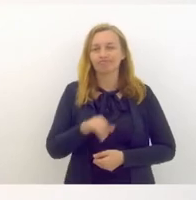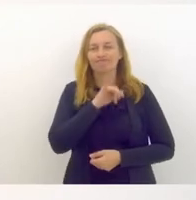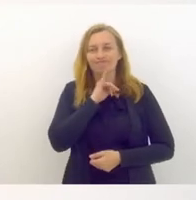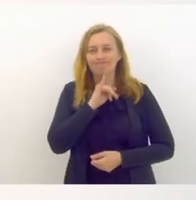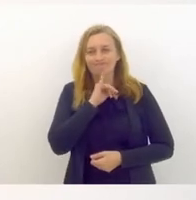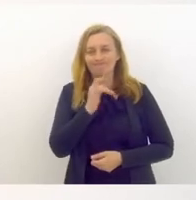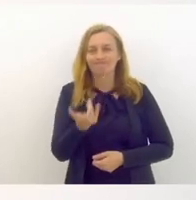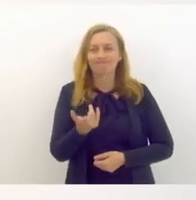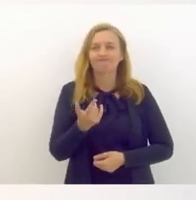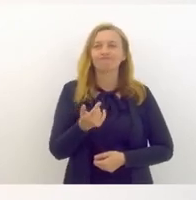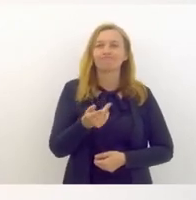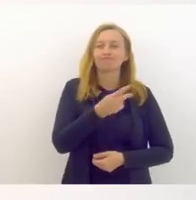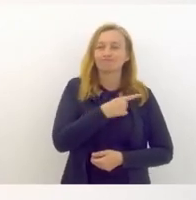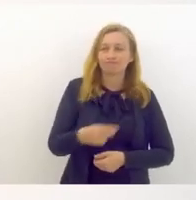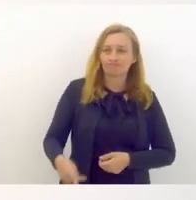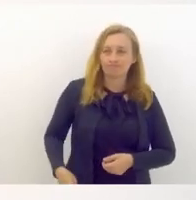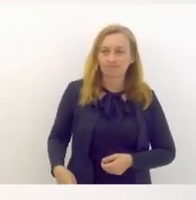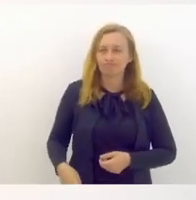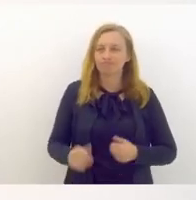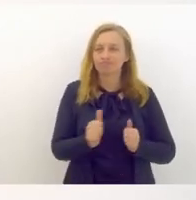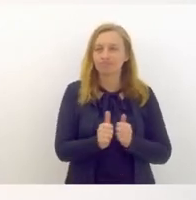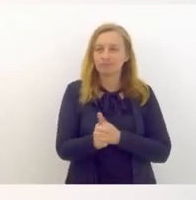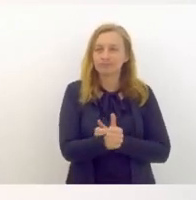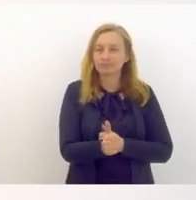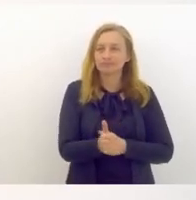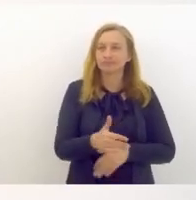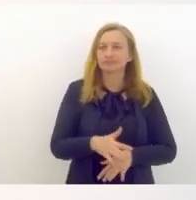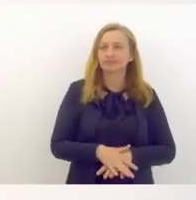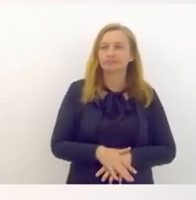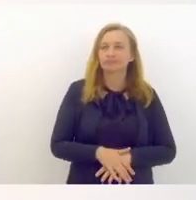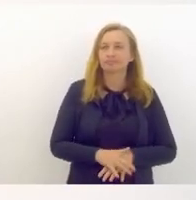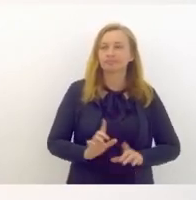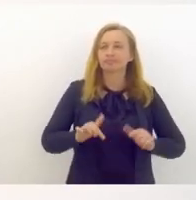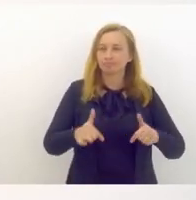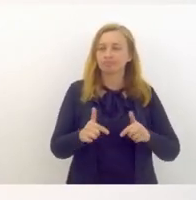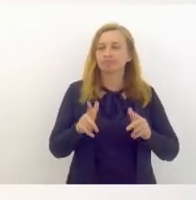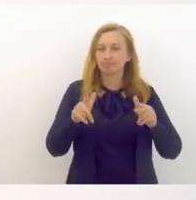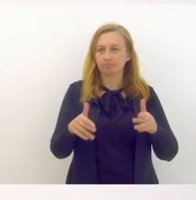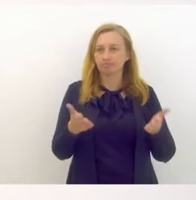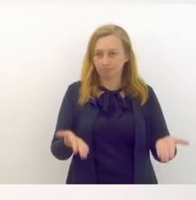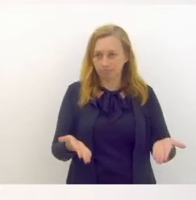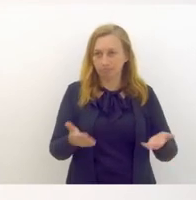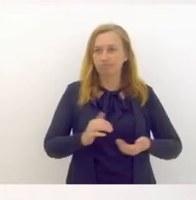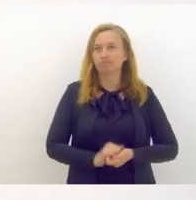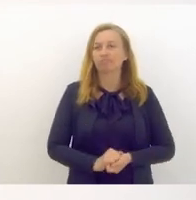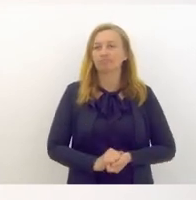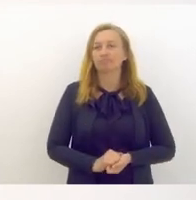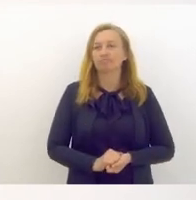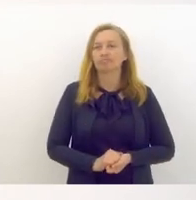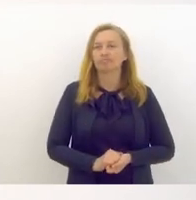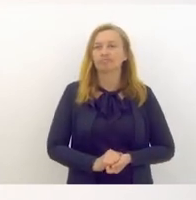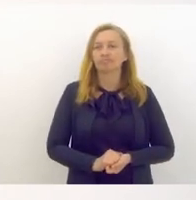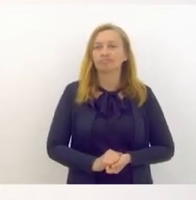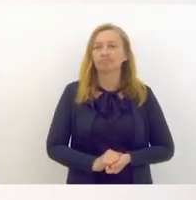deputado, estar à frente de uma ação como essa.